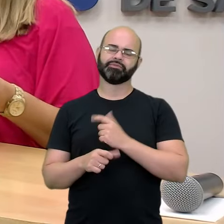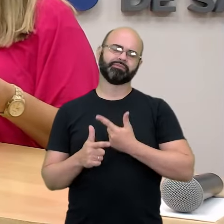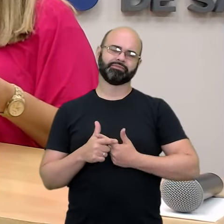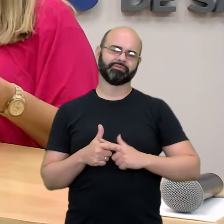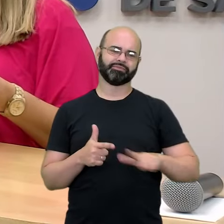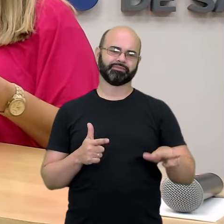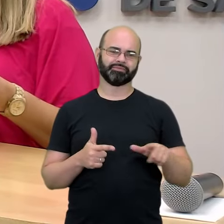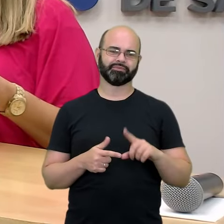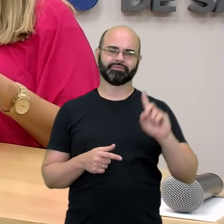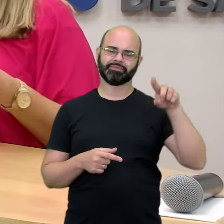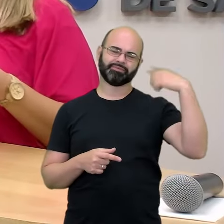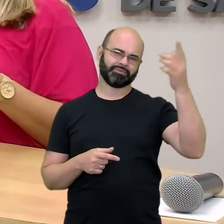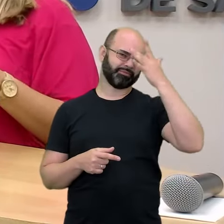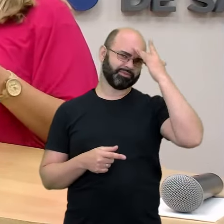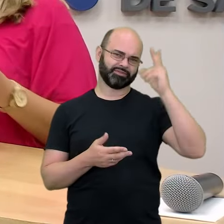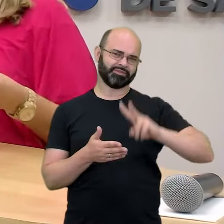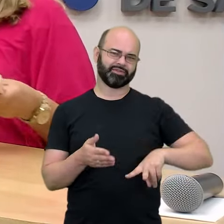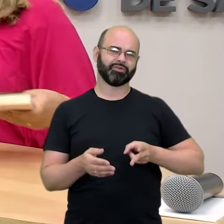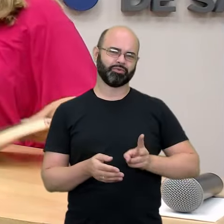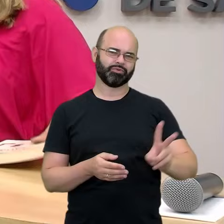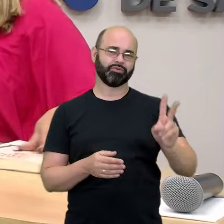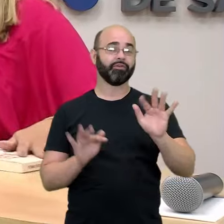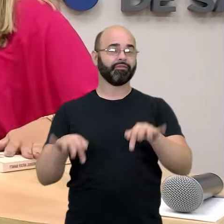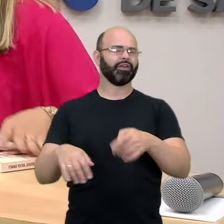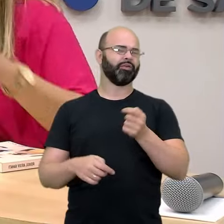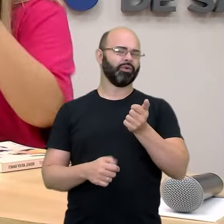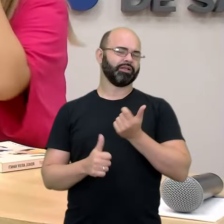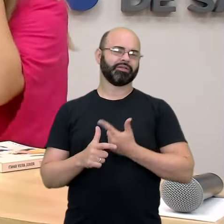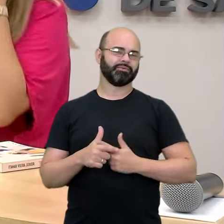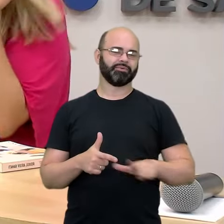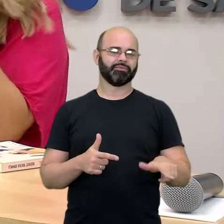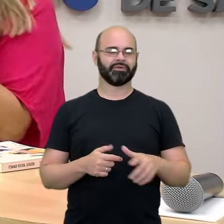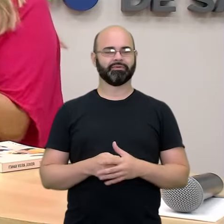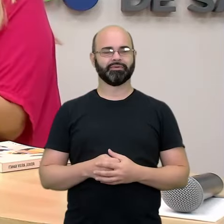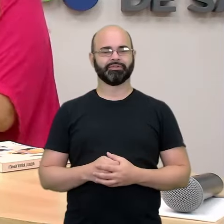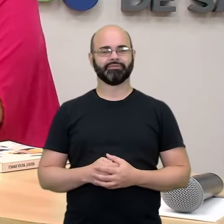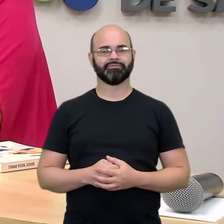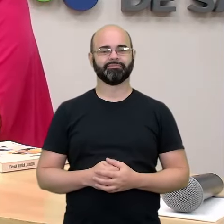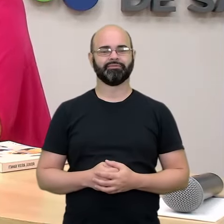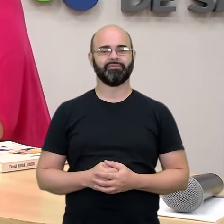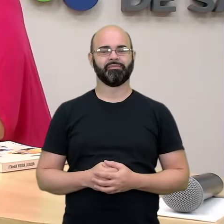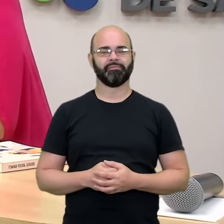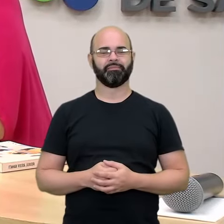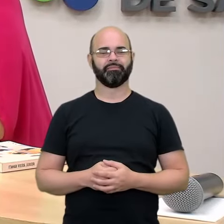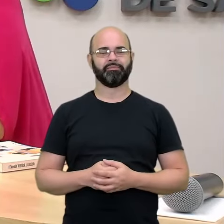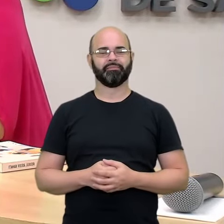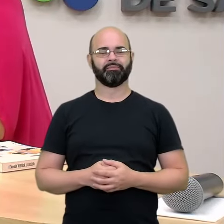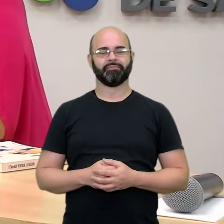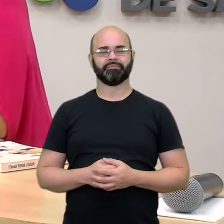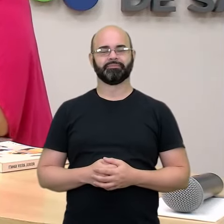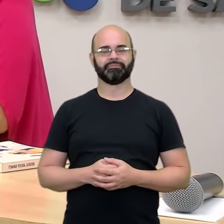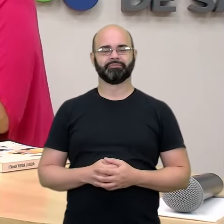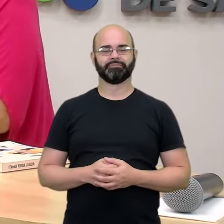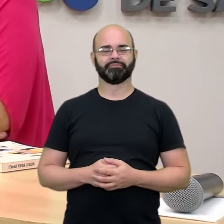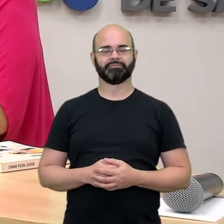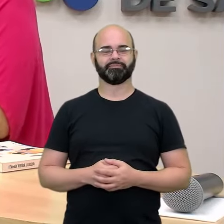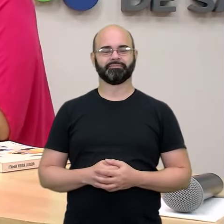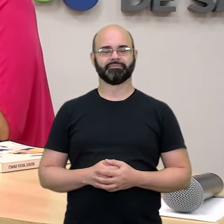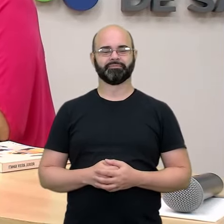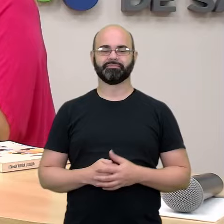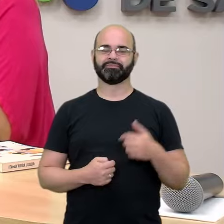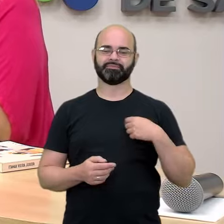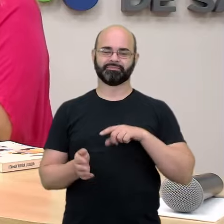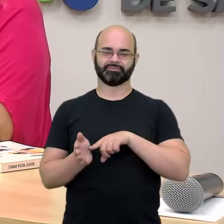lendo vai continuar lendo depois. Tá quase no final, eu conto a história. Bom. Esse livro é de... Olha... Aí, nas minhas pesquisas, eu